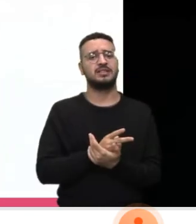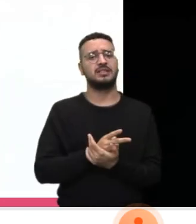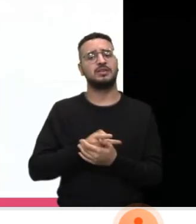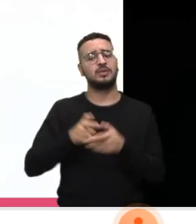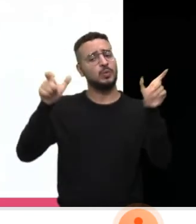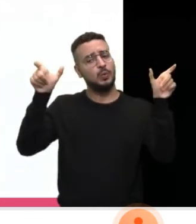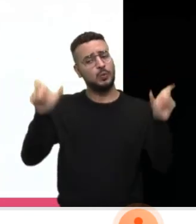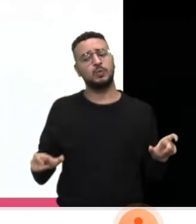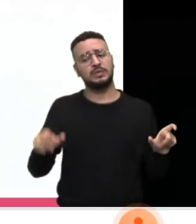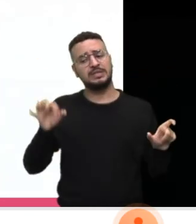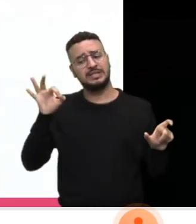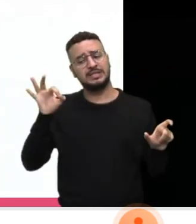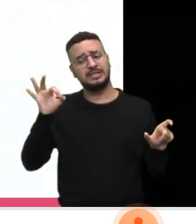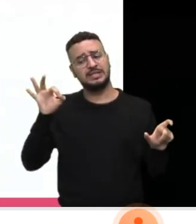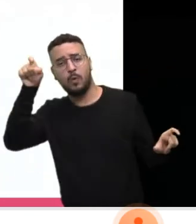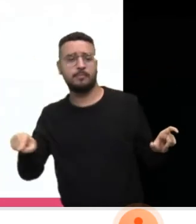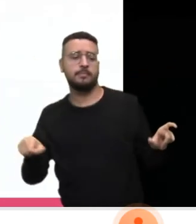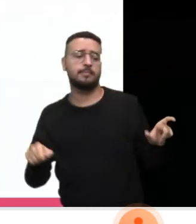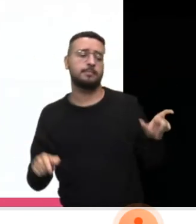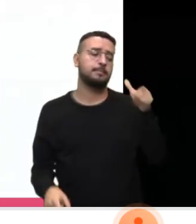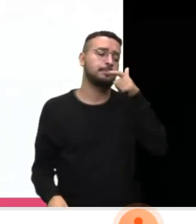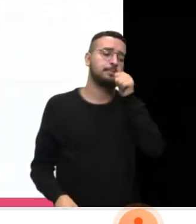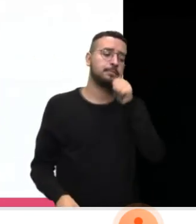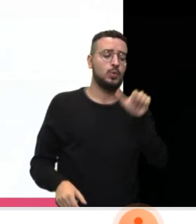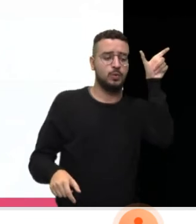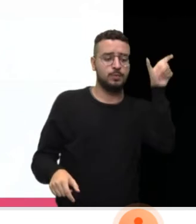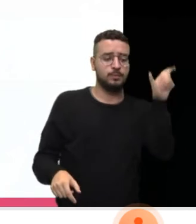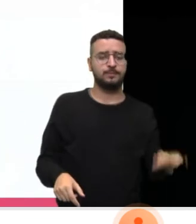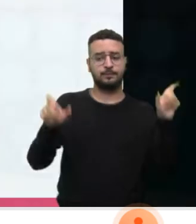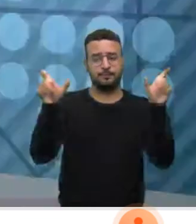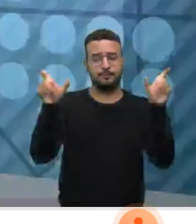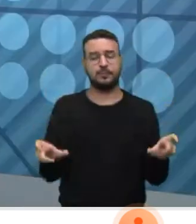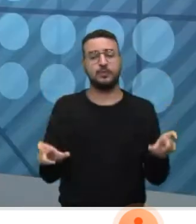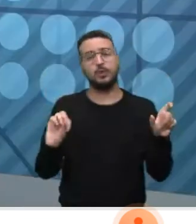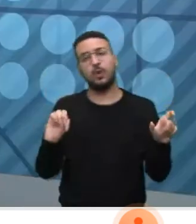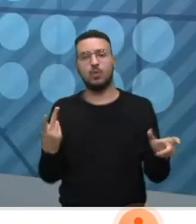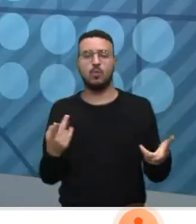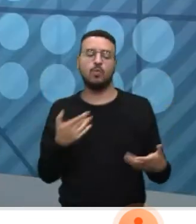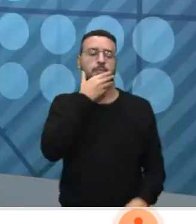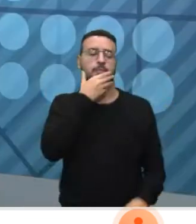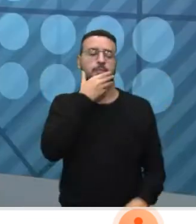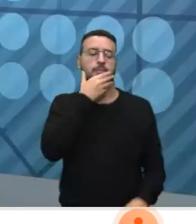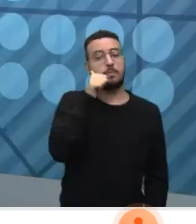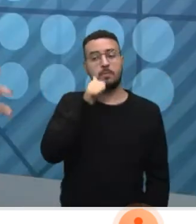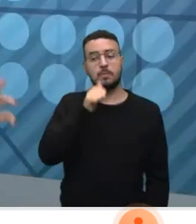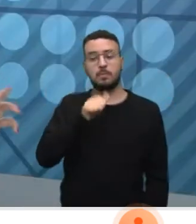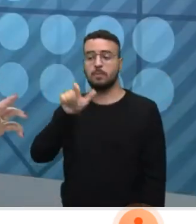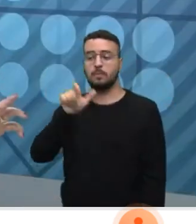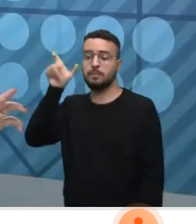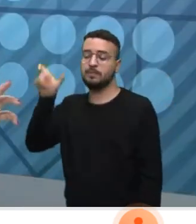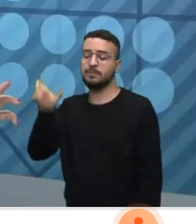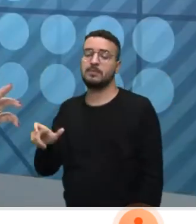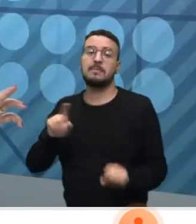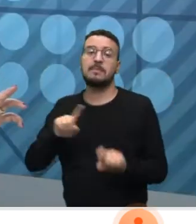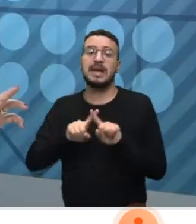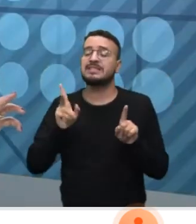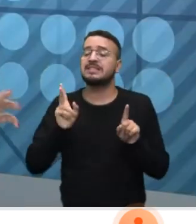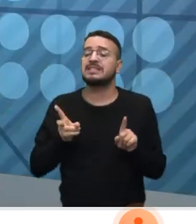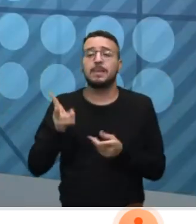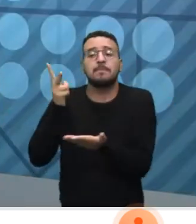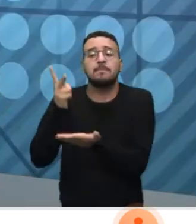nós, nesse nosso discurso, a gente retomar, não é, aos sujeitos que nós mencionamos,